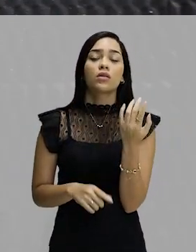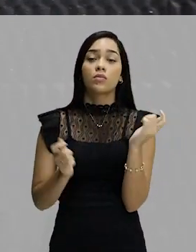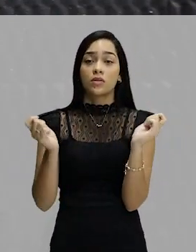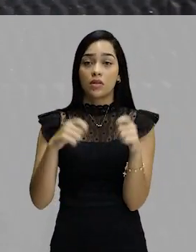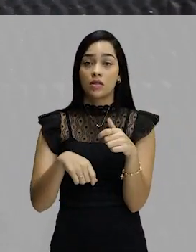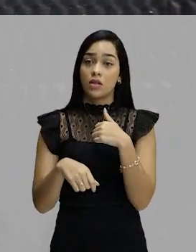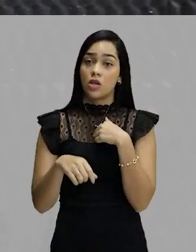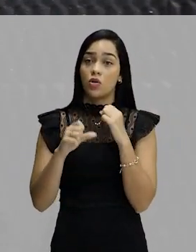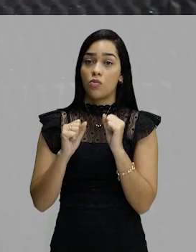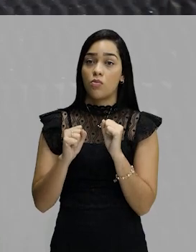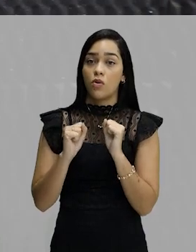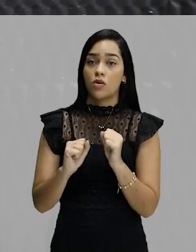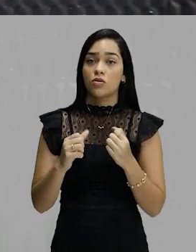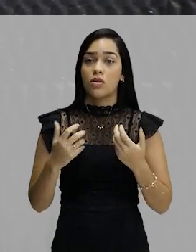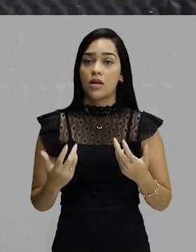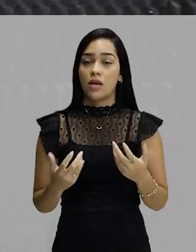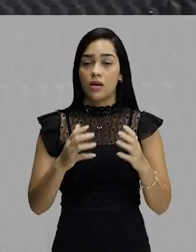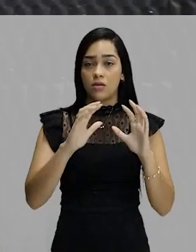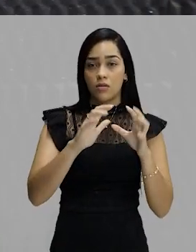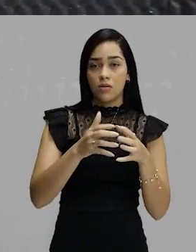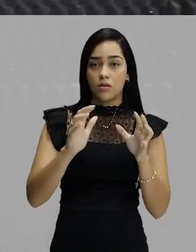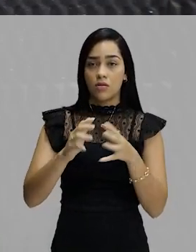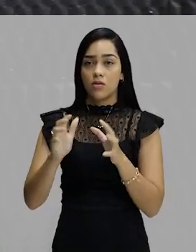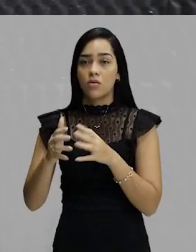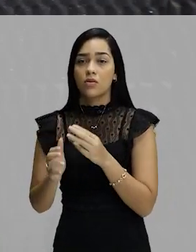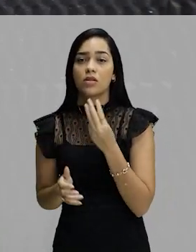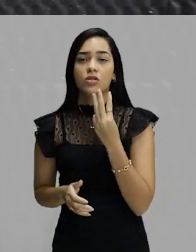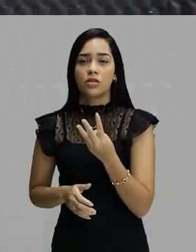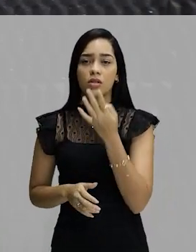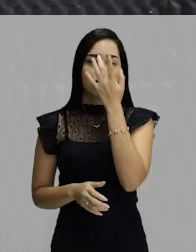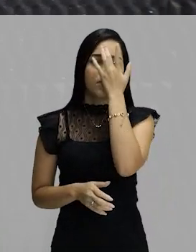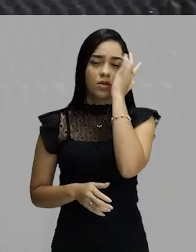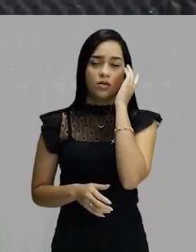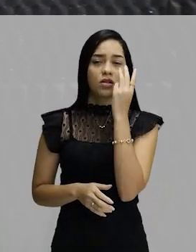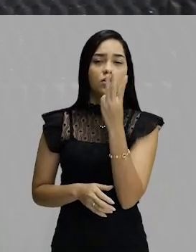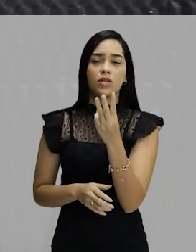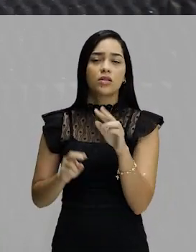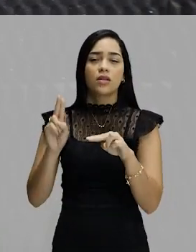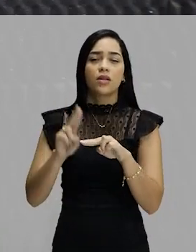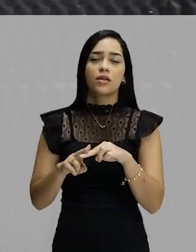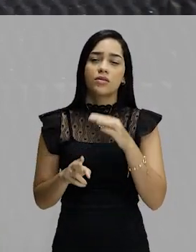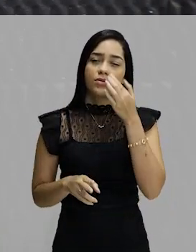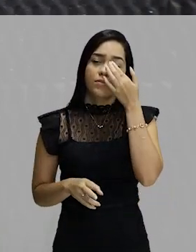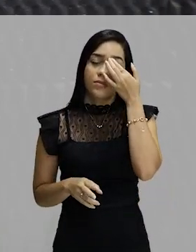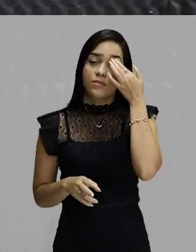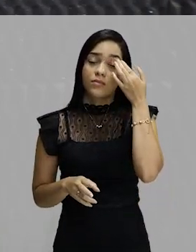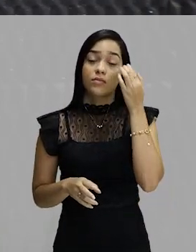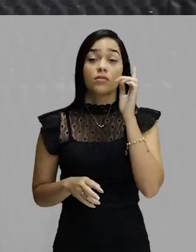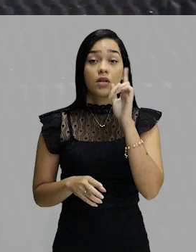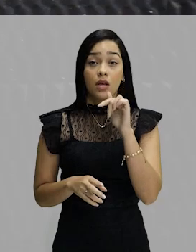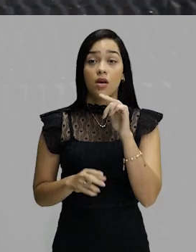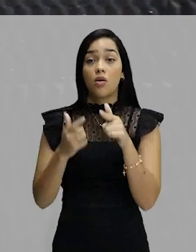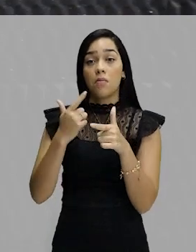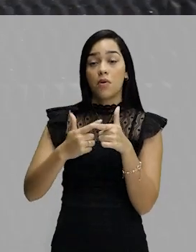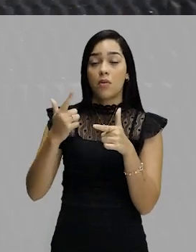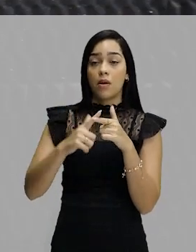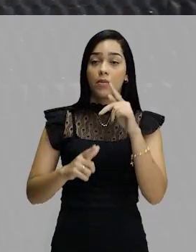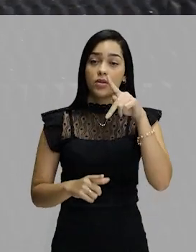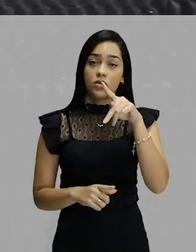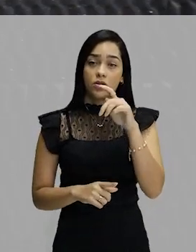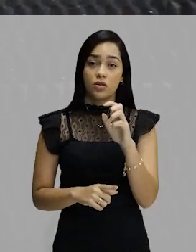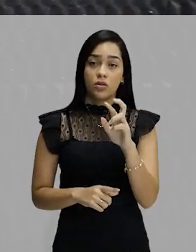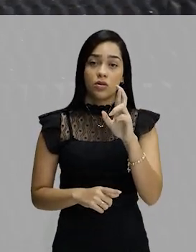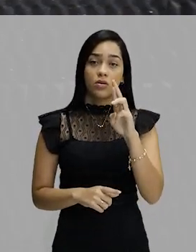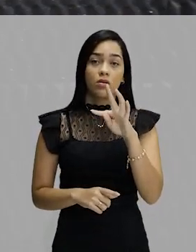eu posso agrupar essas 3 pessoas nessas 3 cadeiras? Então, esse é um problema de